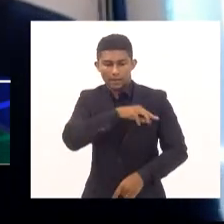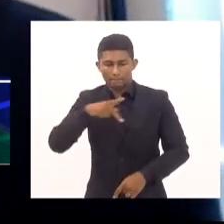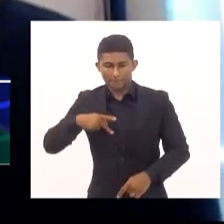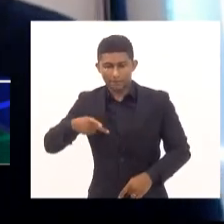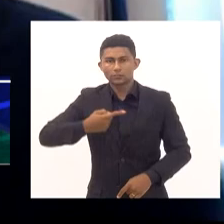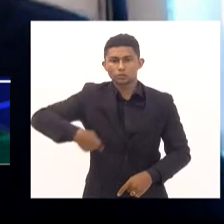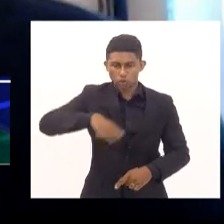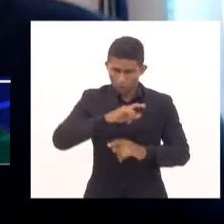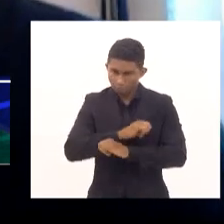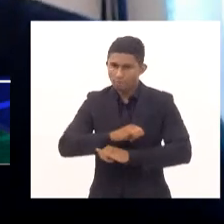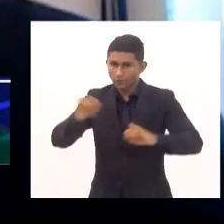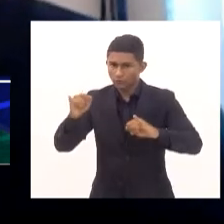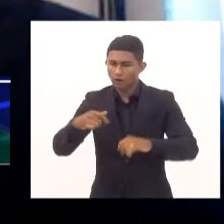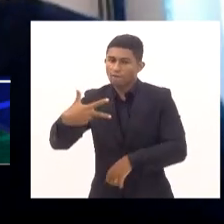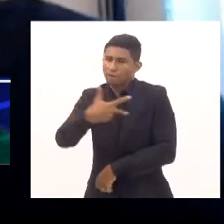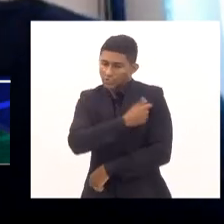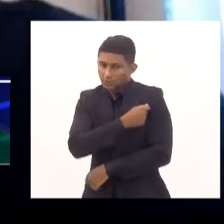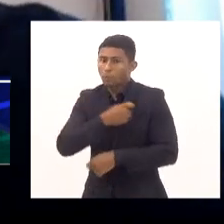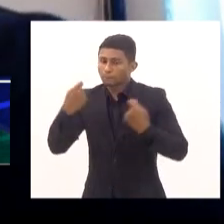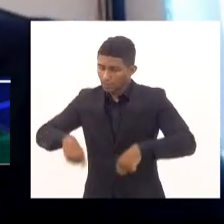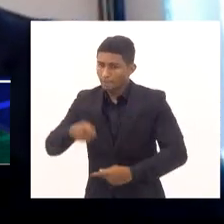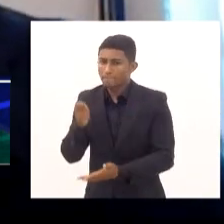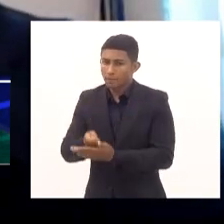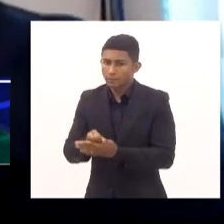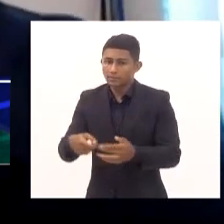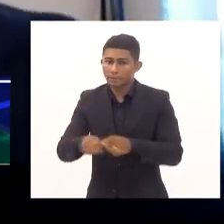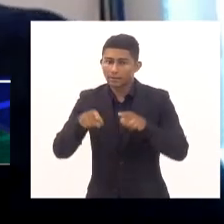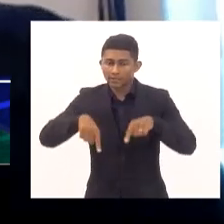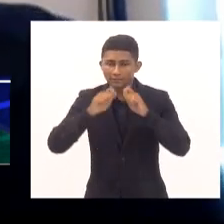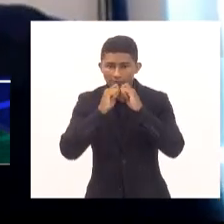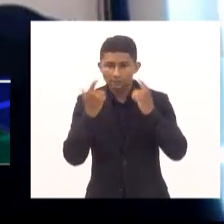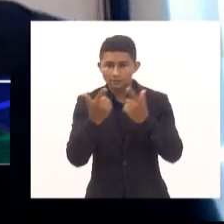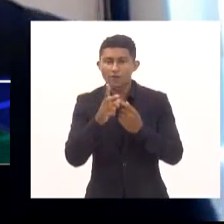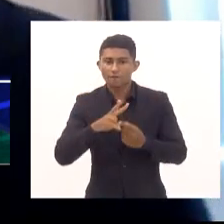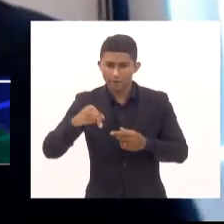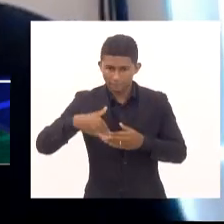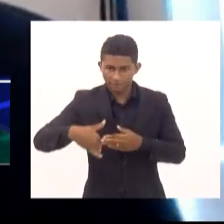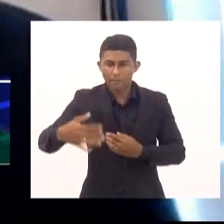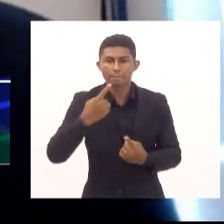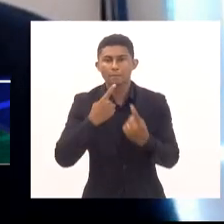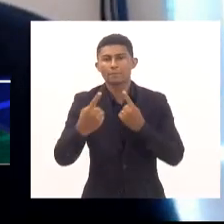a vacinação, e vamos fazer esse debate também aqui na Assembleia Legislativa do Estado do Rio de Janeiro.